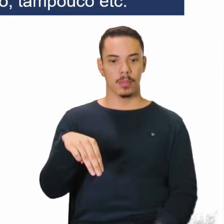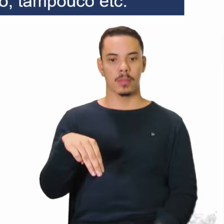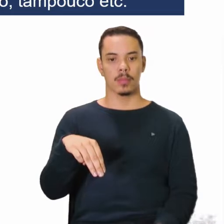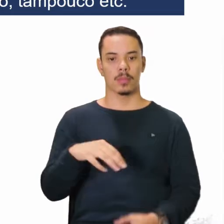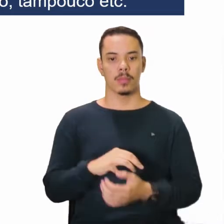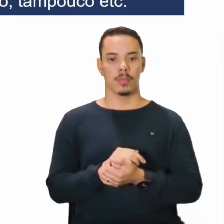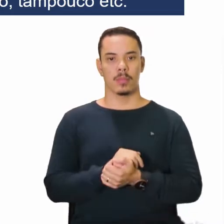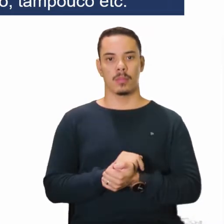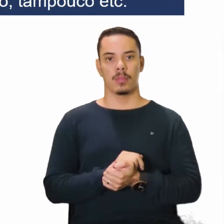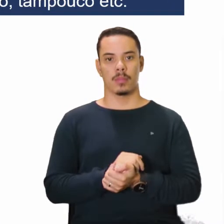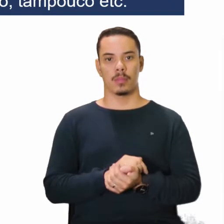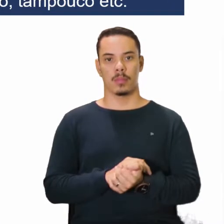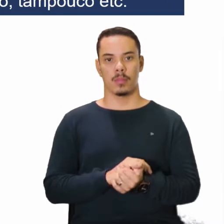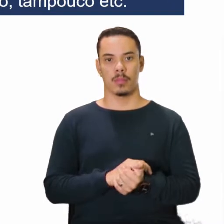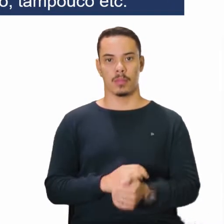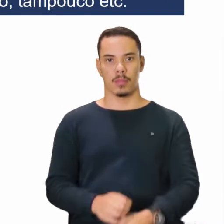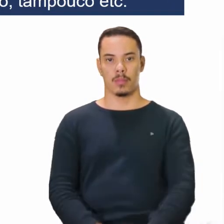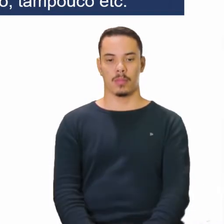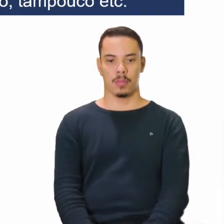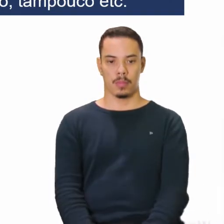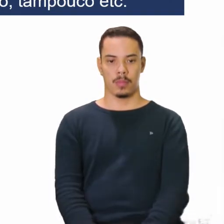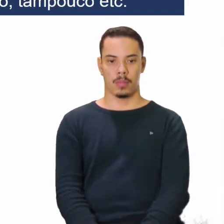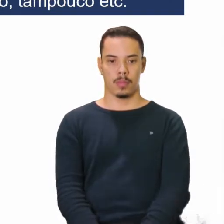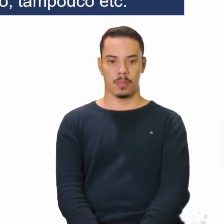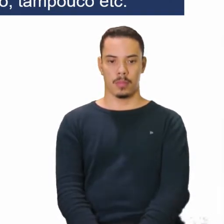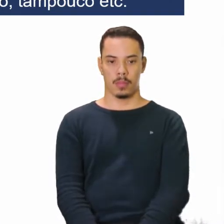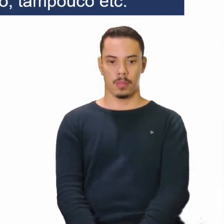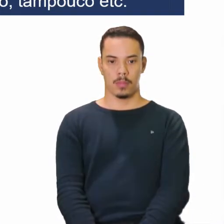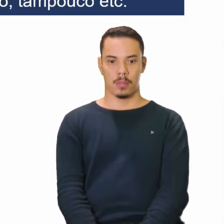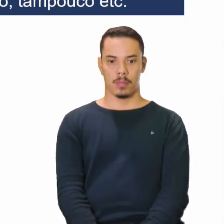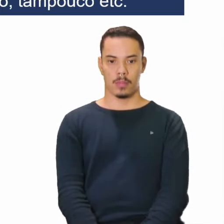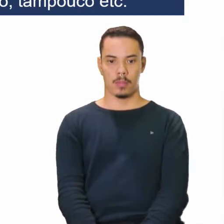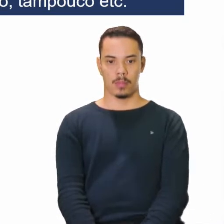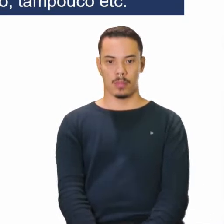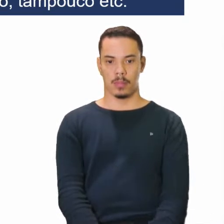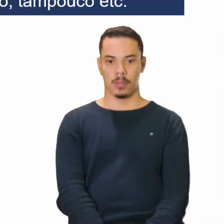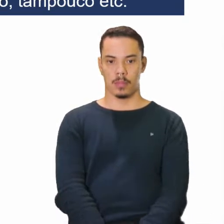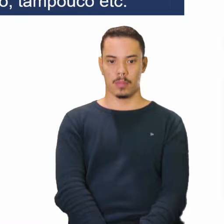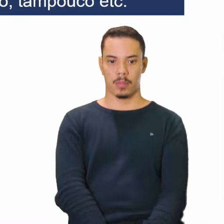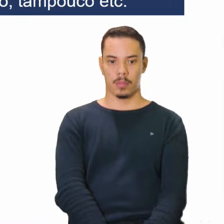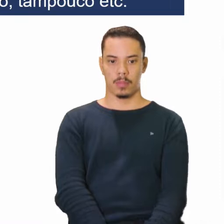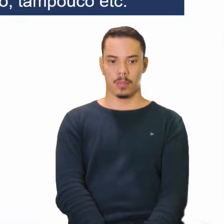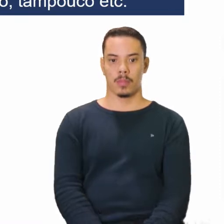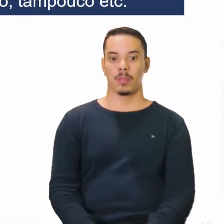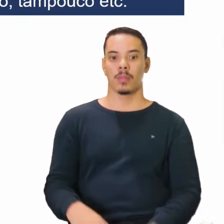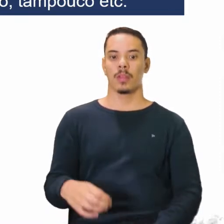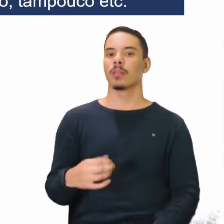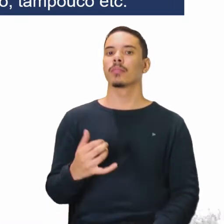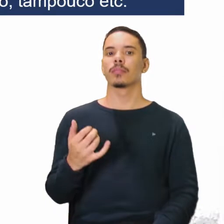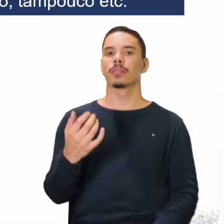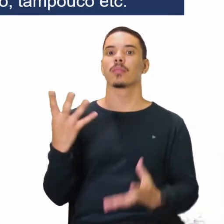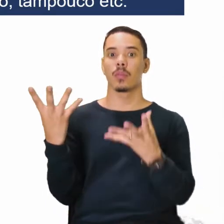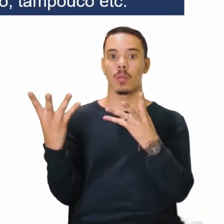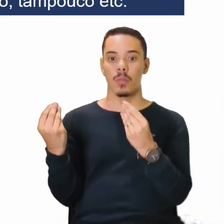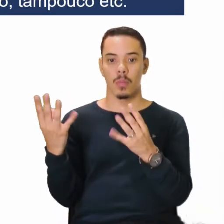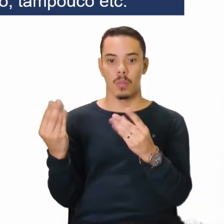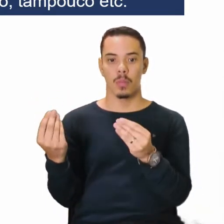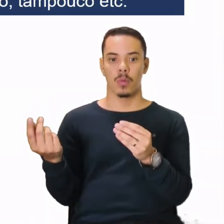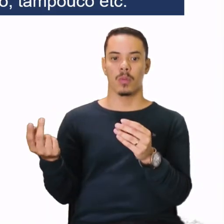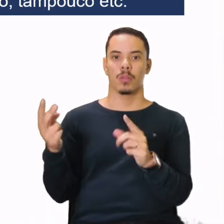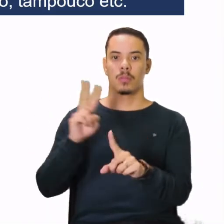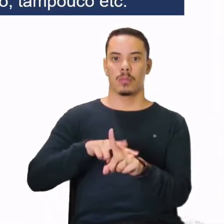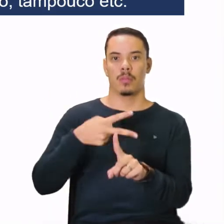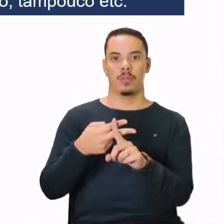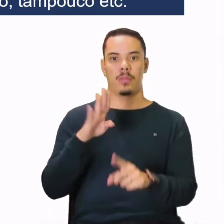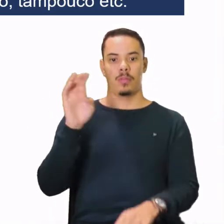para intensificar o outro, um outro advérbio. Ou muito intensifica bem, intensificando o